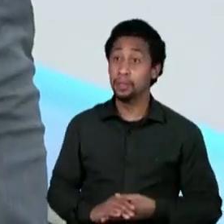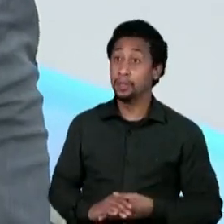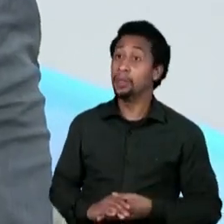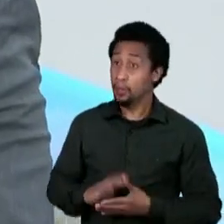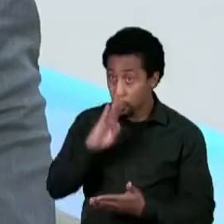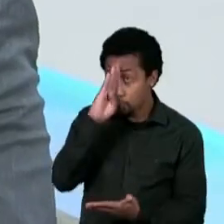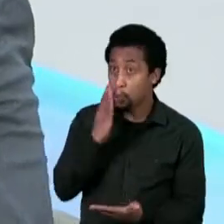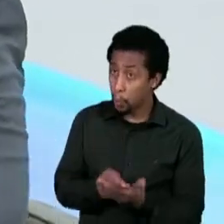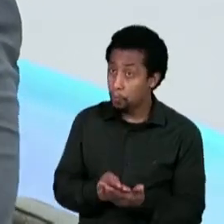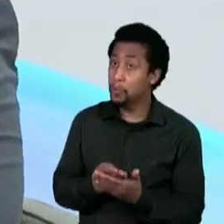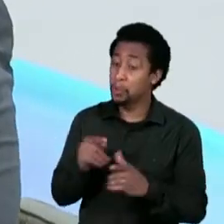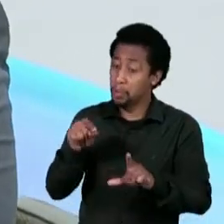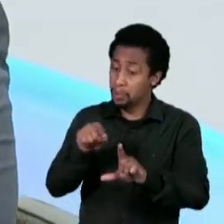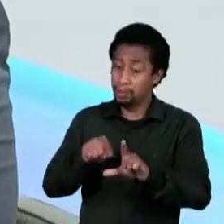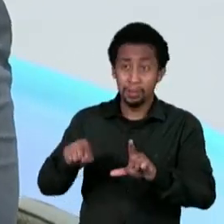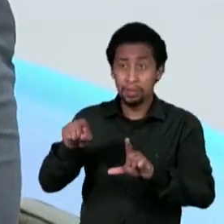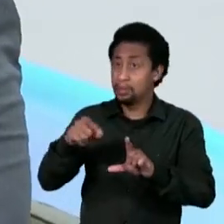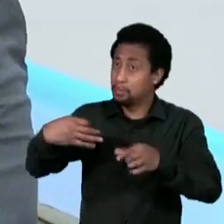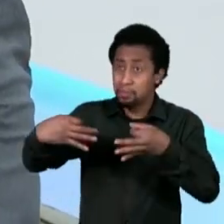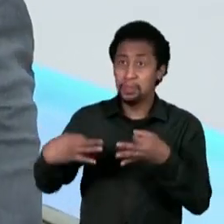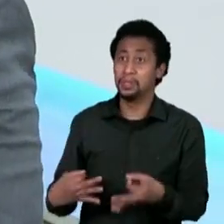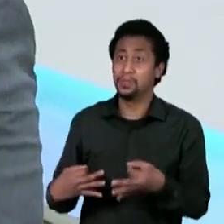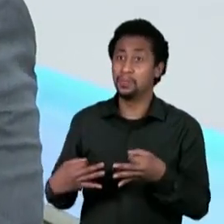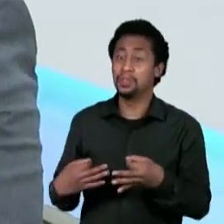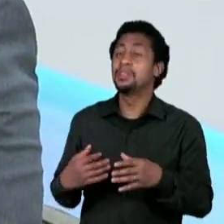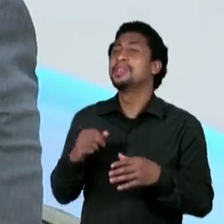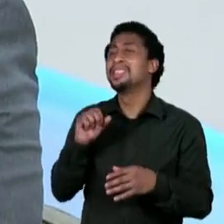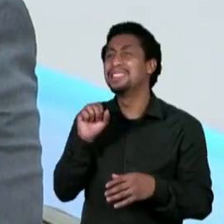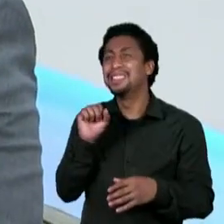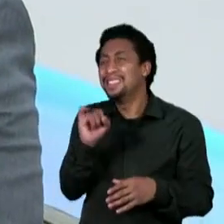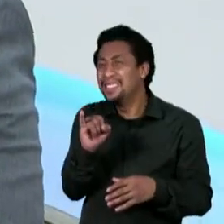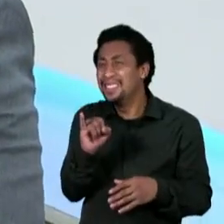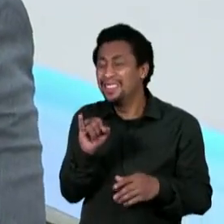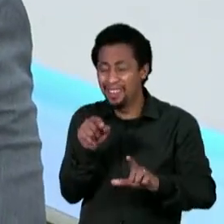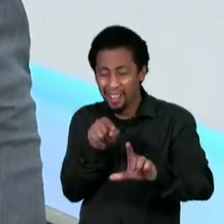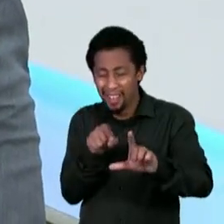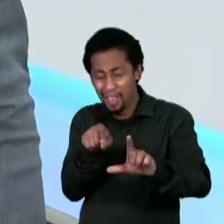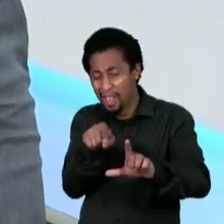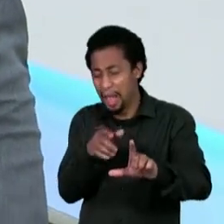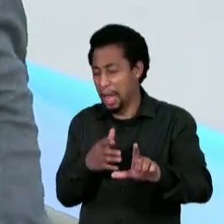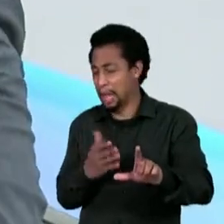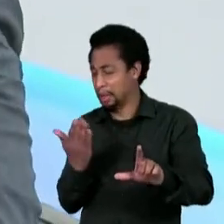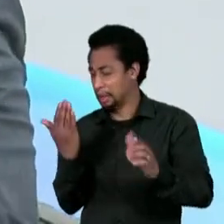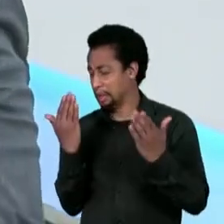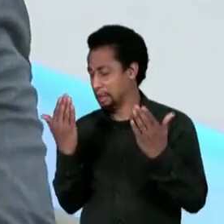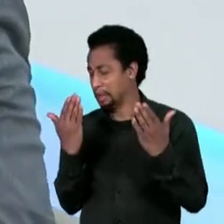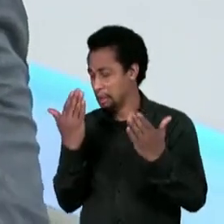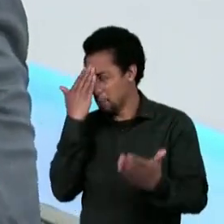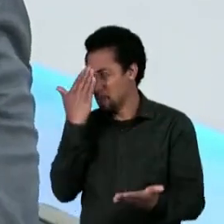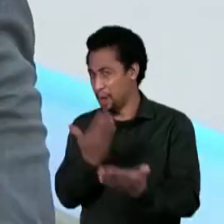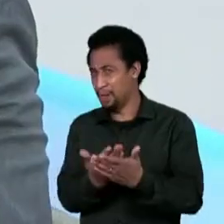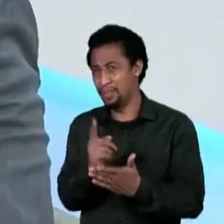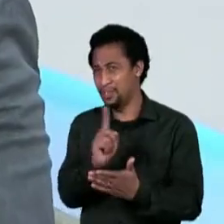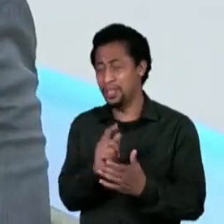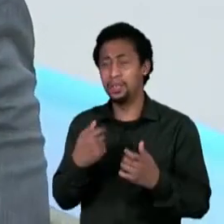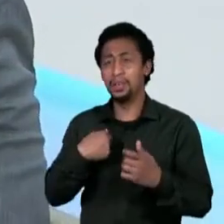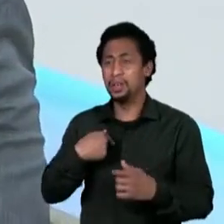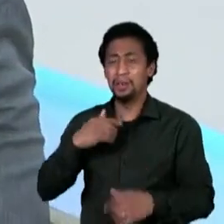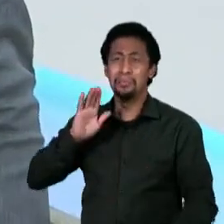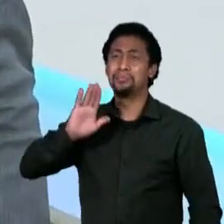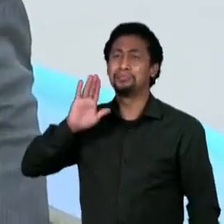confiança no processo não tinha razão de eu escutar né então eu acredito que está se buscando